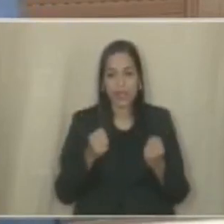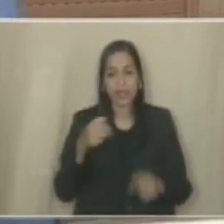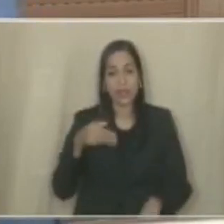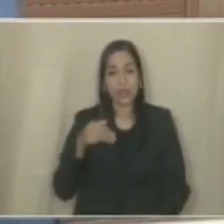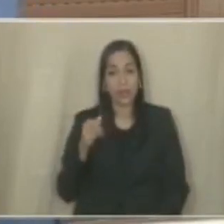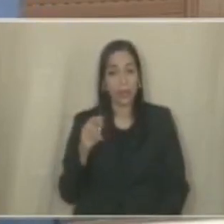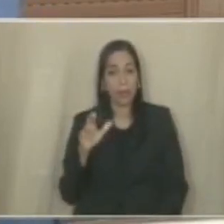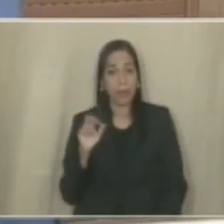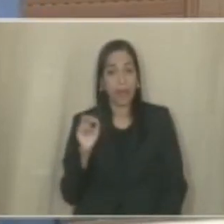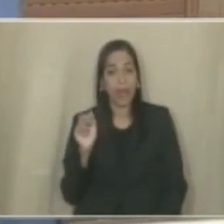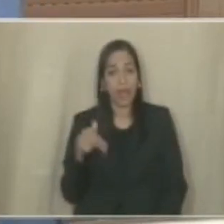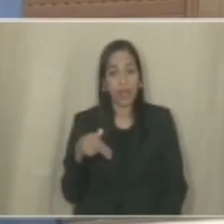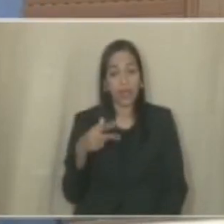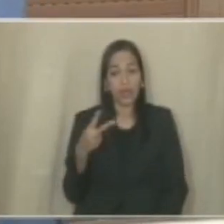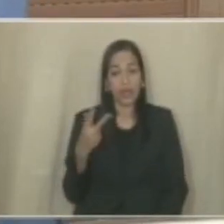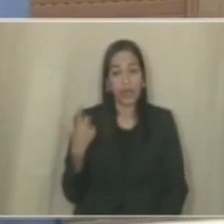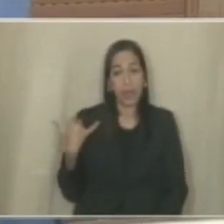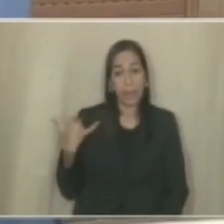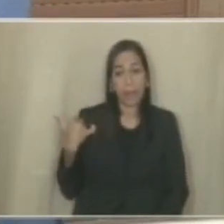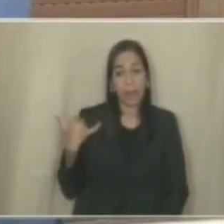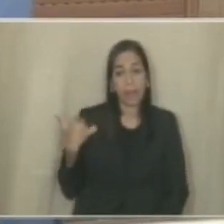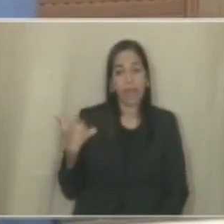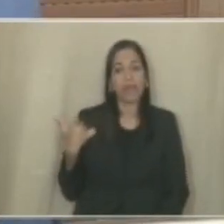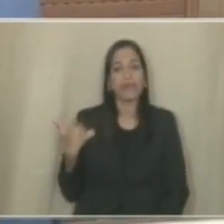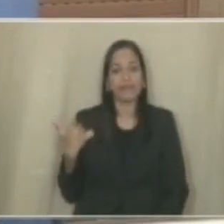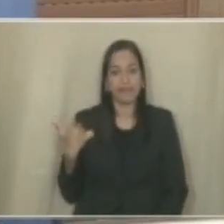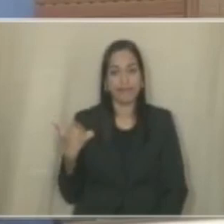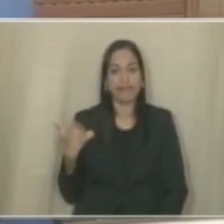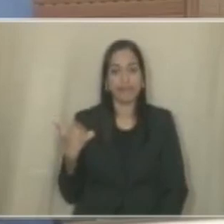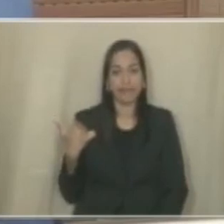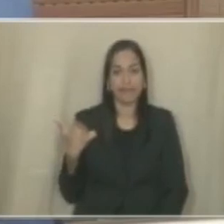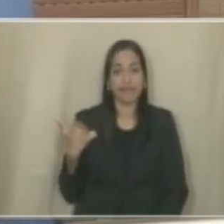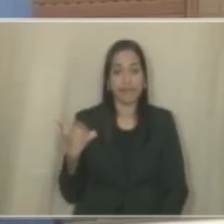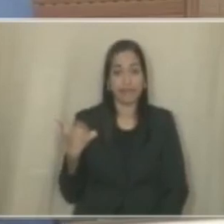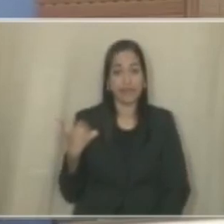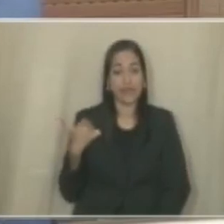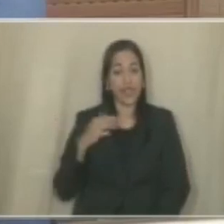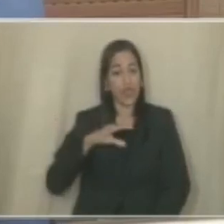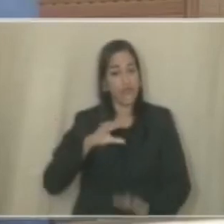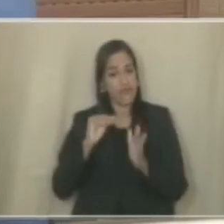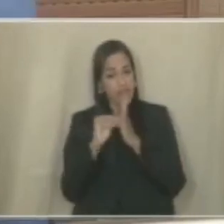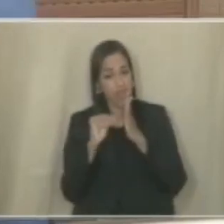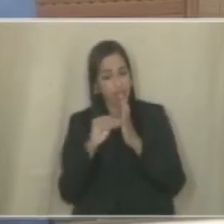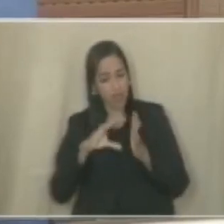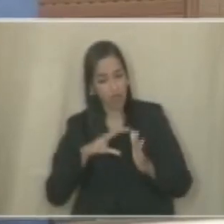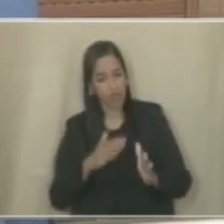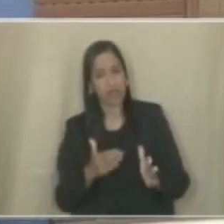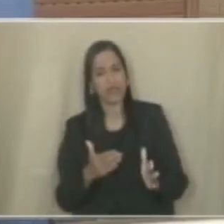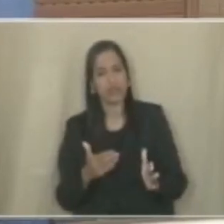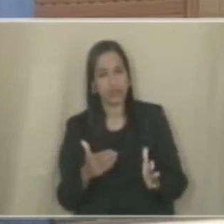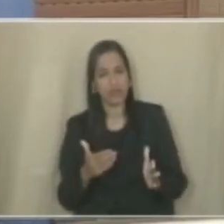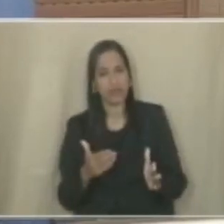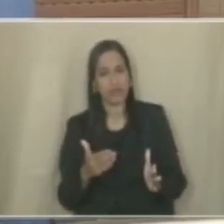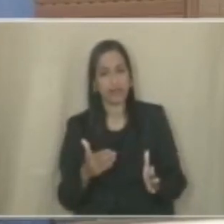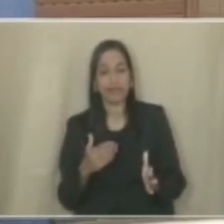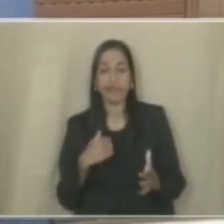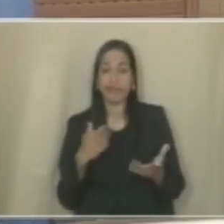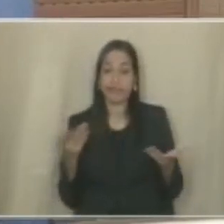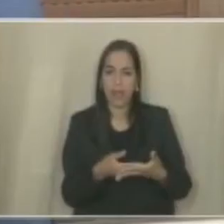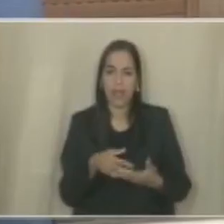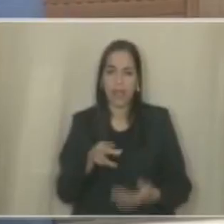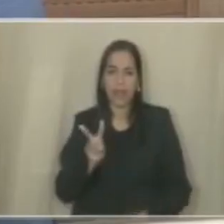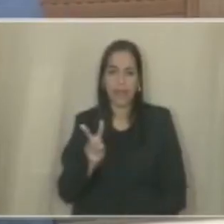covardemente alvejado por dois tiros pelas costas digga passagem e não está mais aqui entre